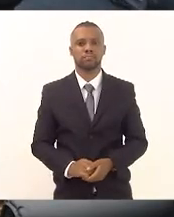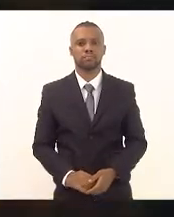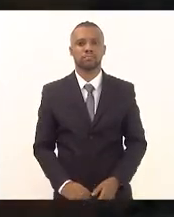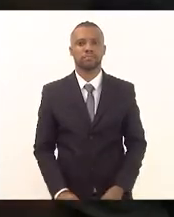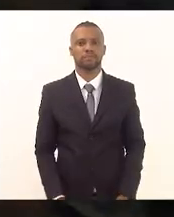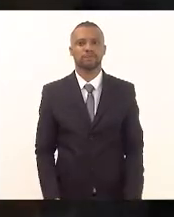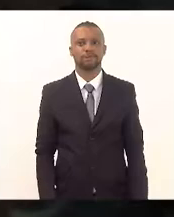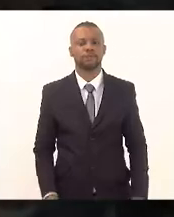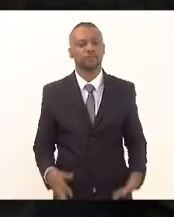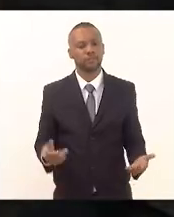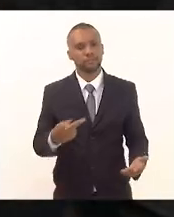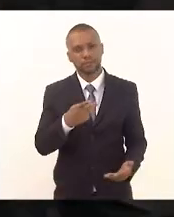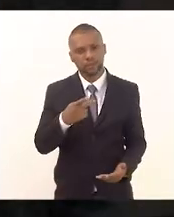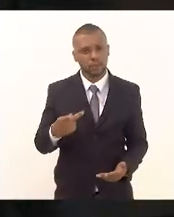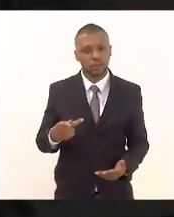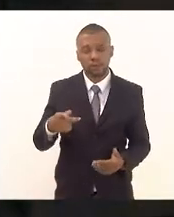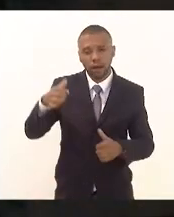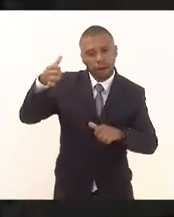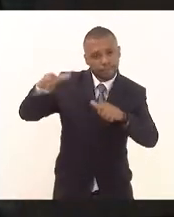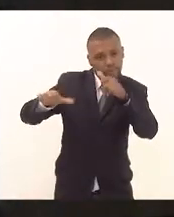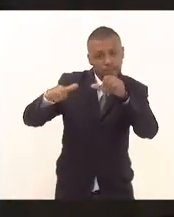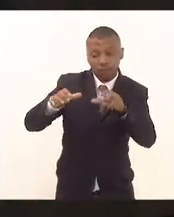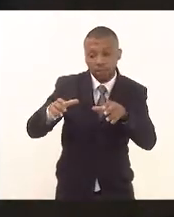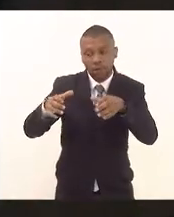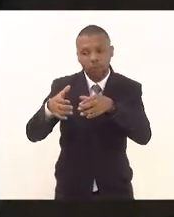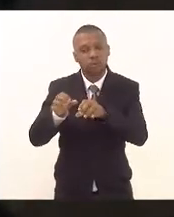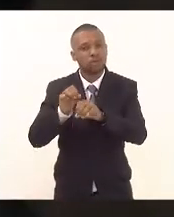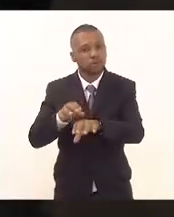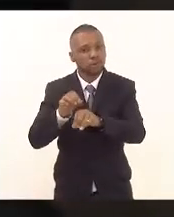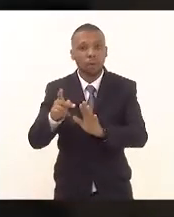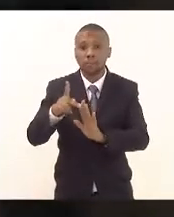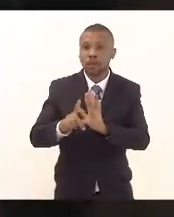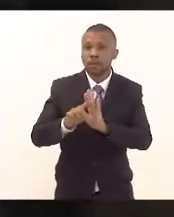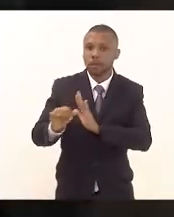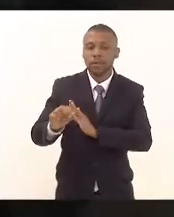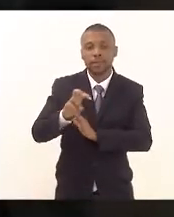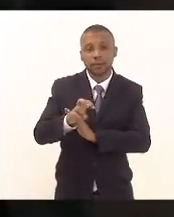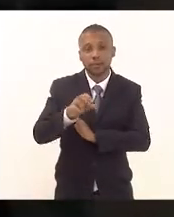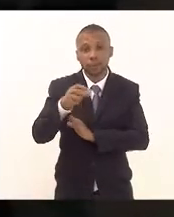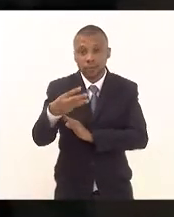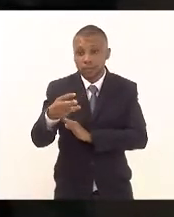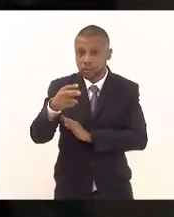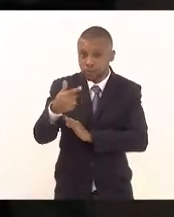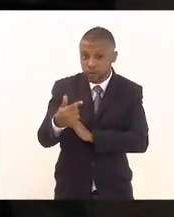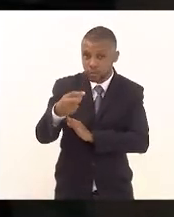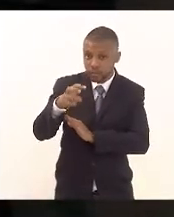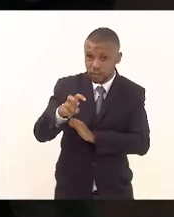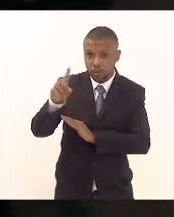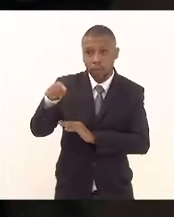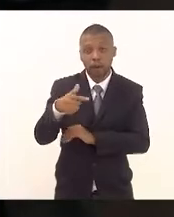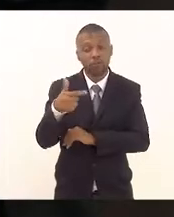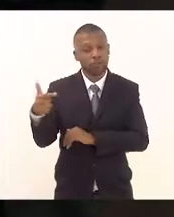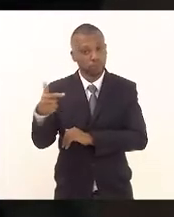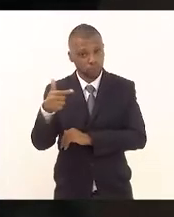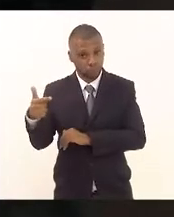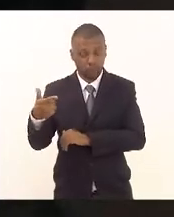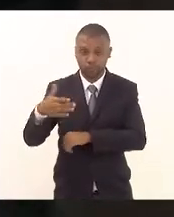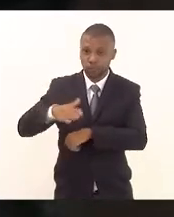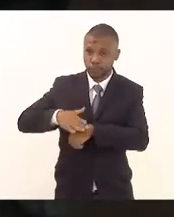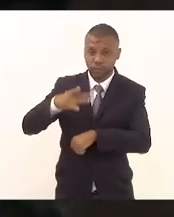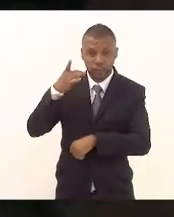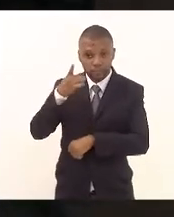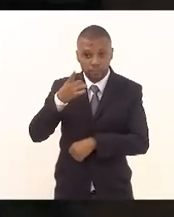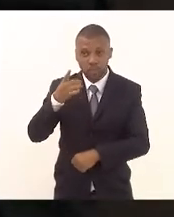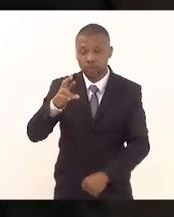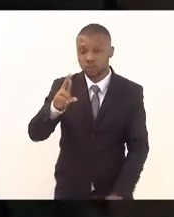Senhor presidente, parecer da Comissão de Educação ao projeto de lei número 5325/2022, de autoria do deputado Rosenberg